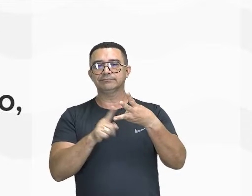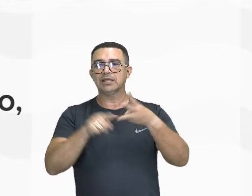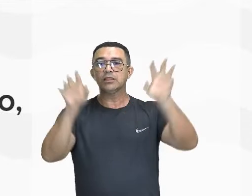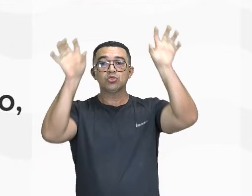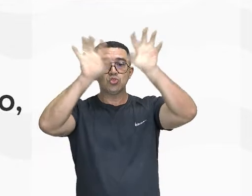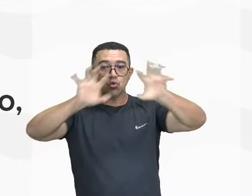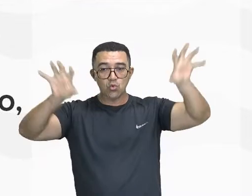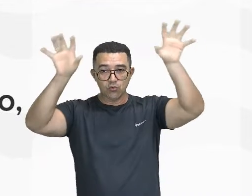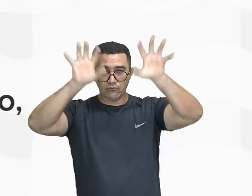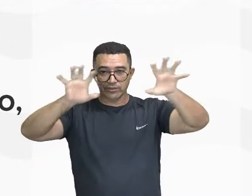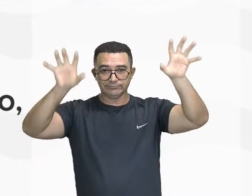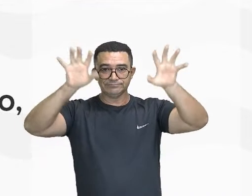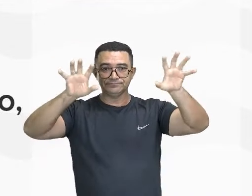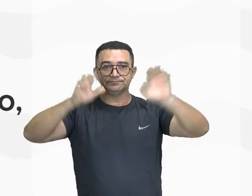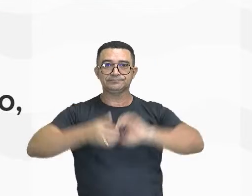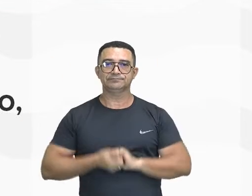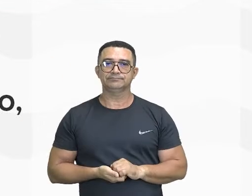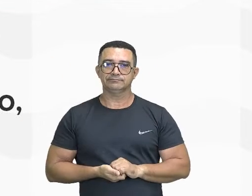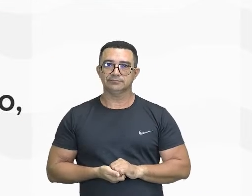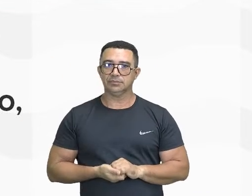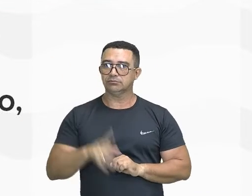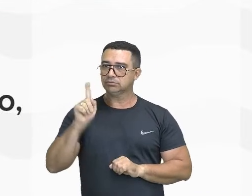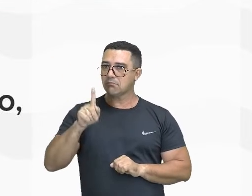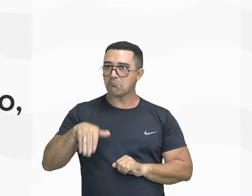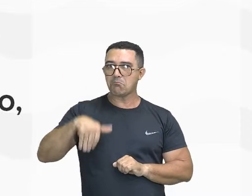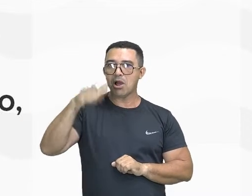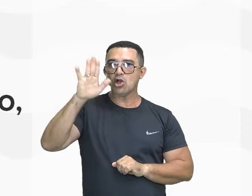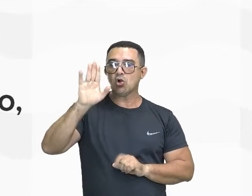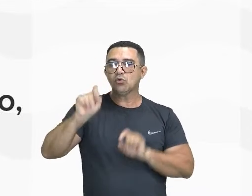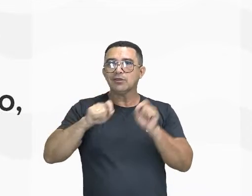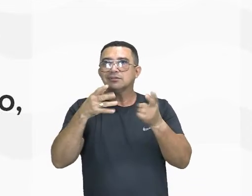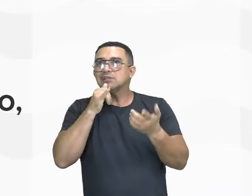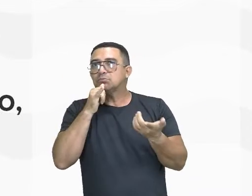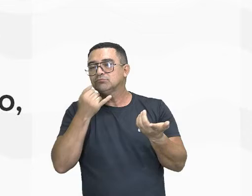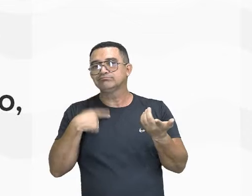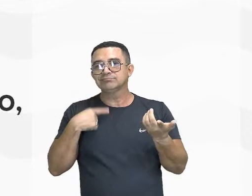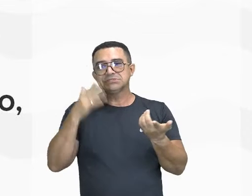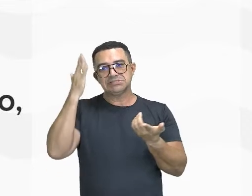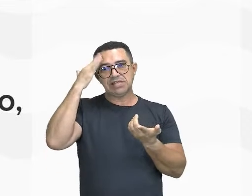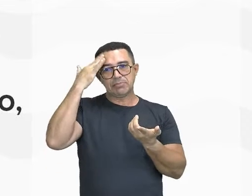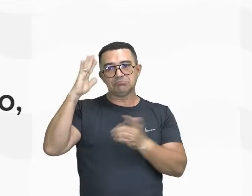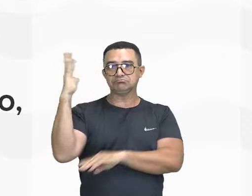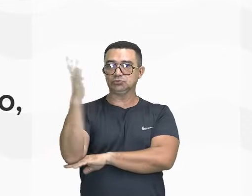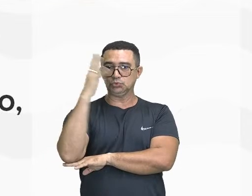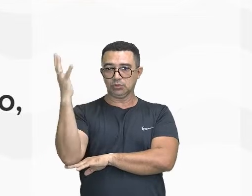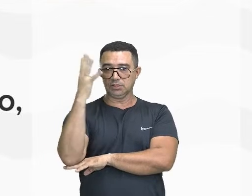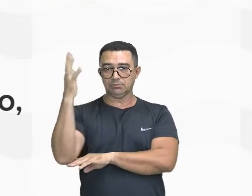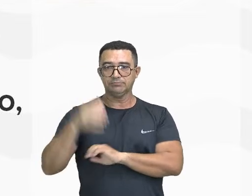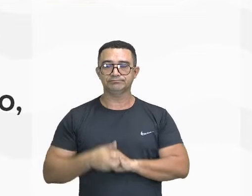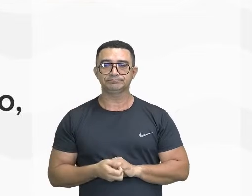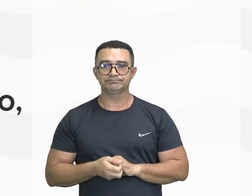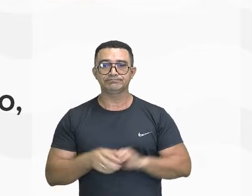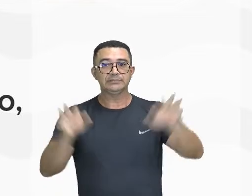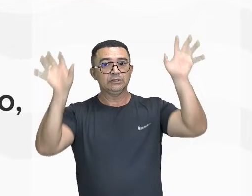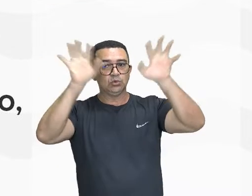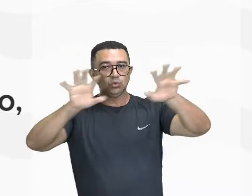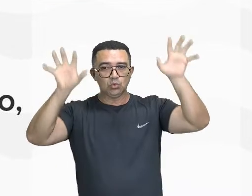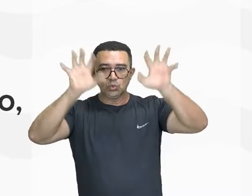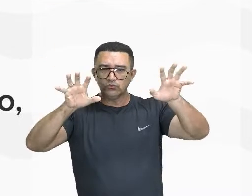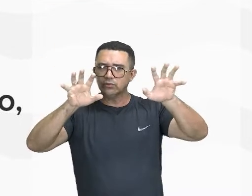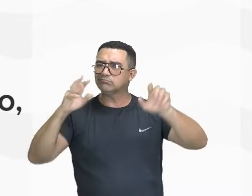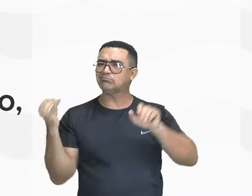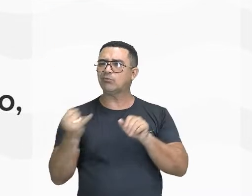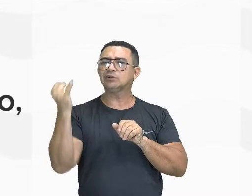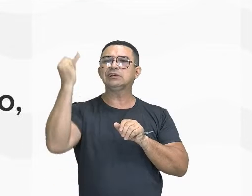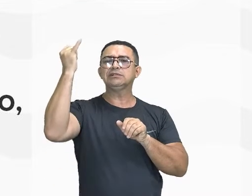feedback das nuvens é a maior fonte de incerteza na resposta climática. As nuvens exercem um importante papel no